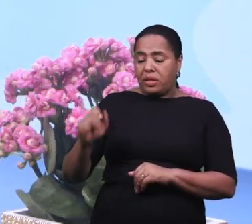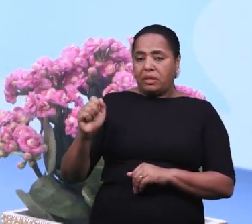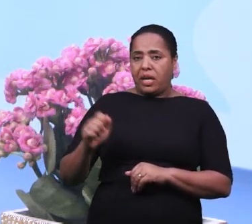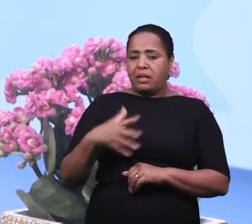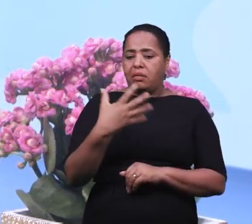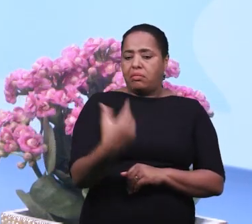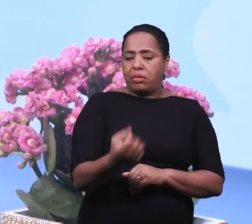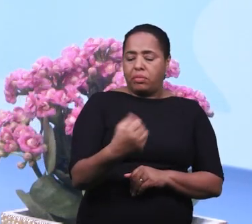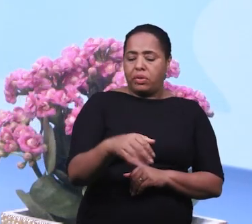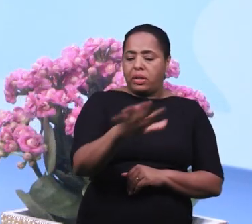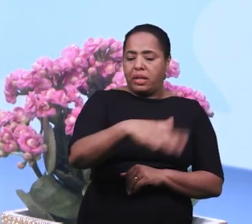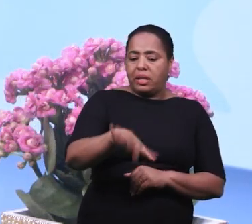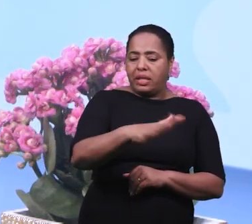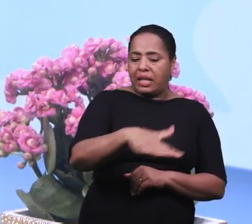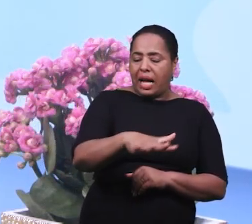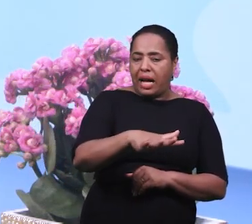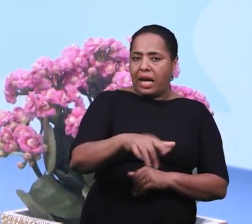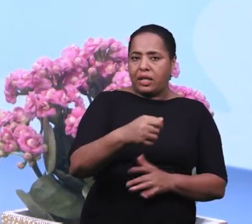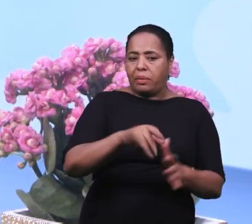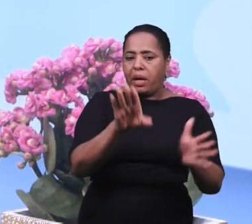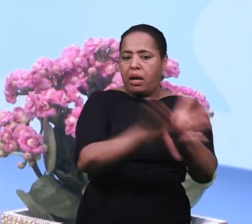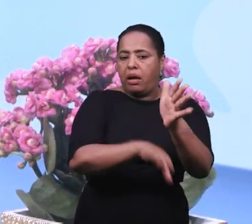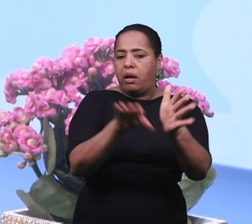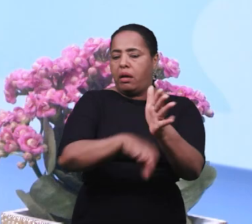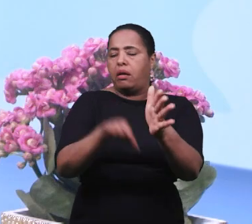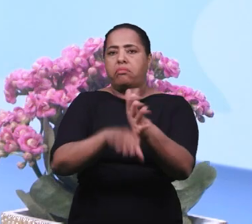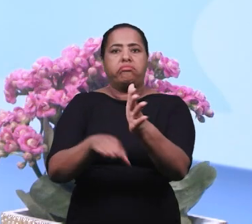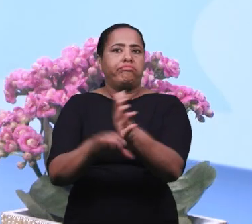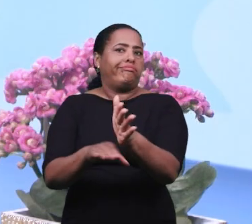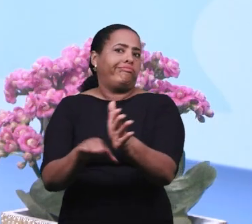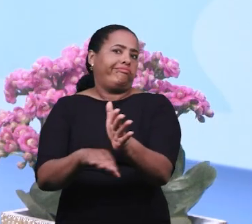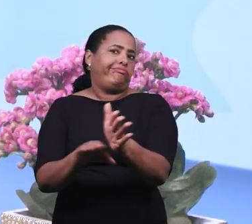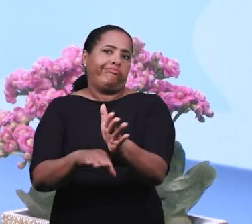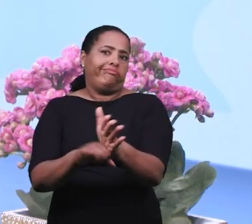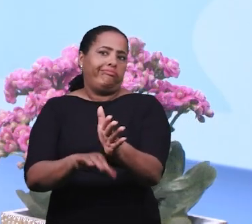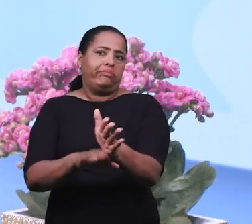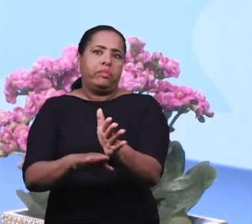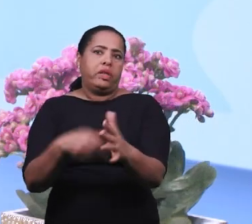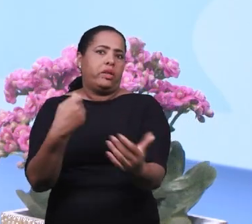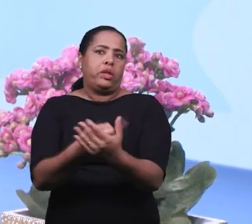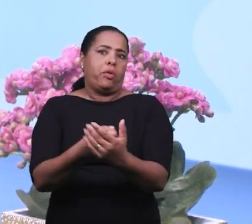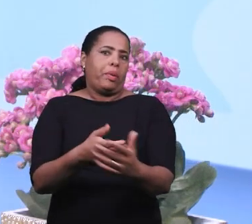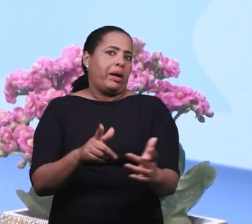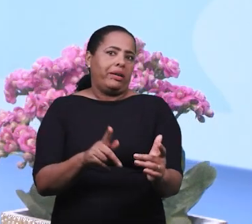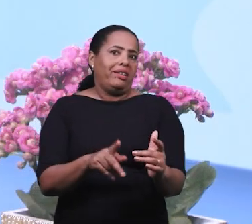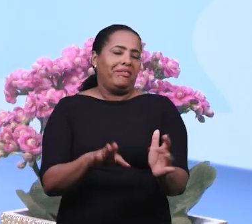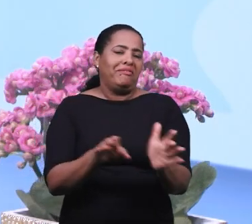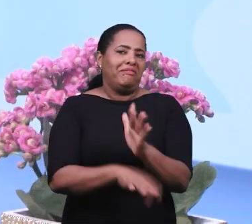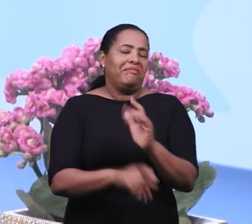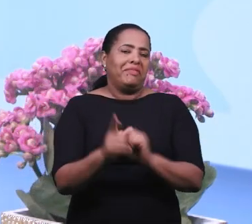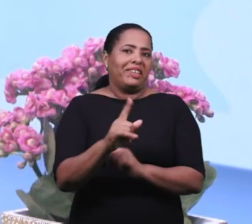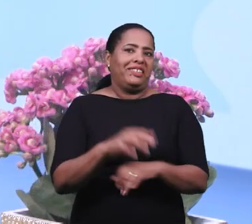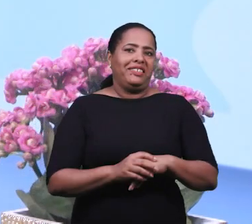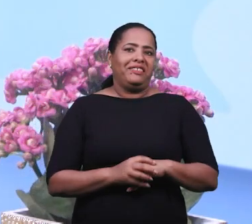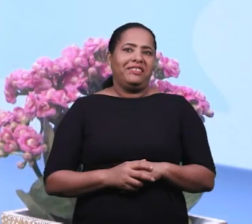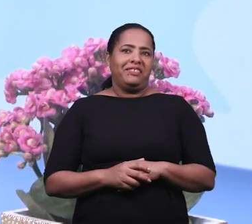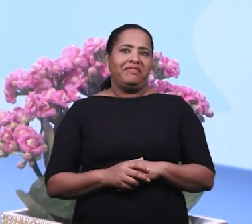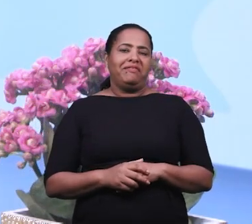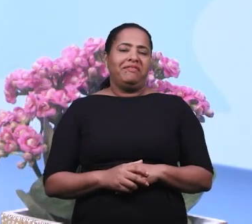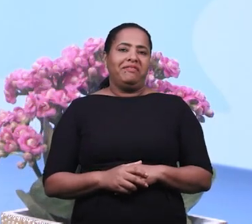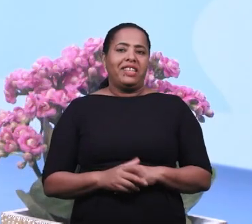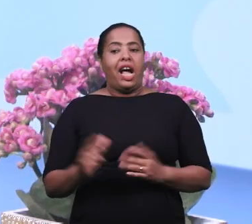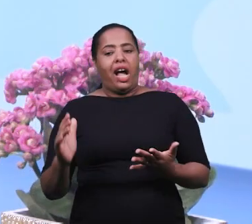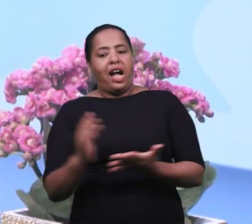não estiver no mercado de trabalho, não é descontado o INSS, ela não paga a Previdência. No regime próprio, né, pelo